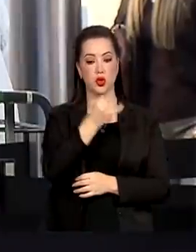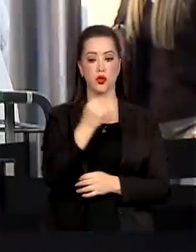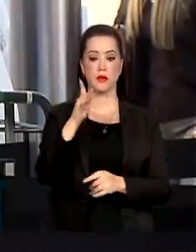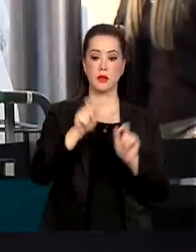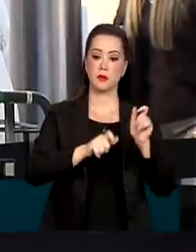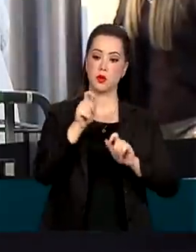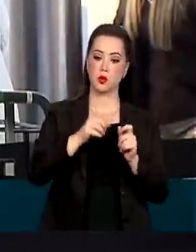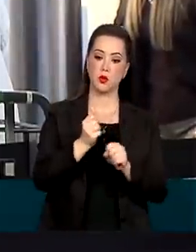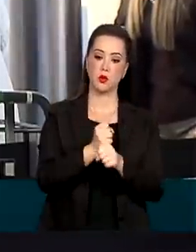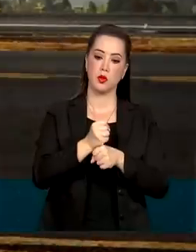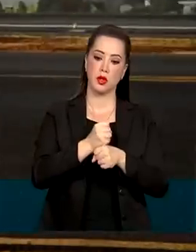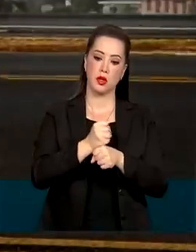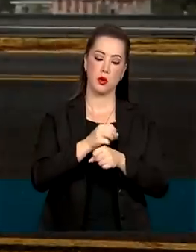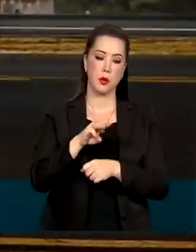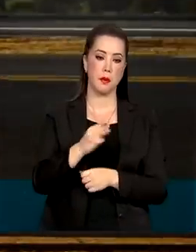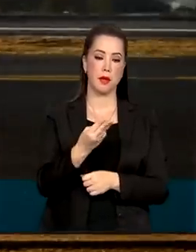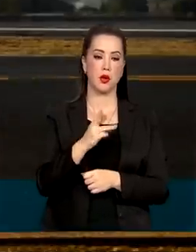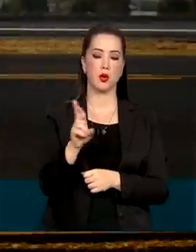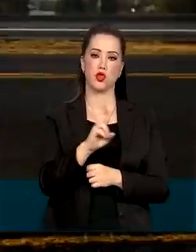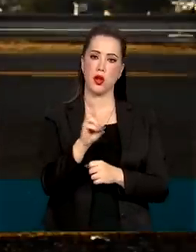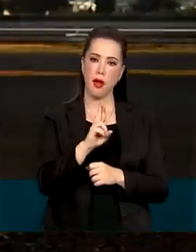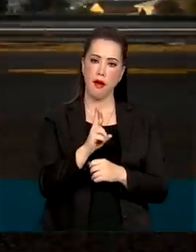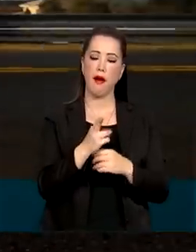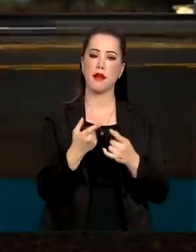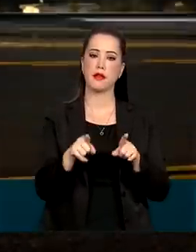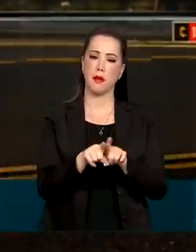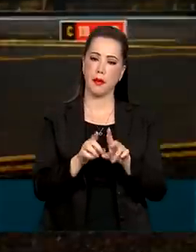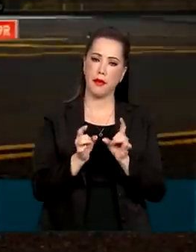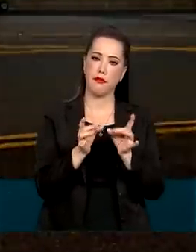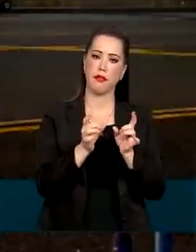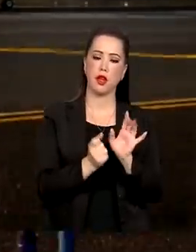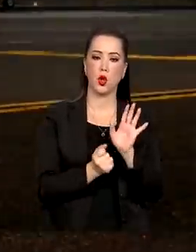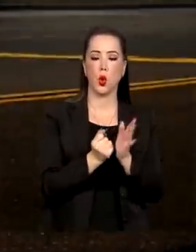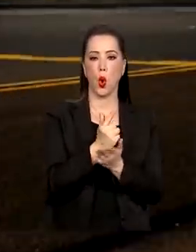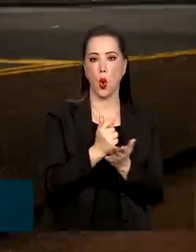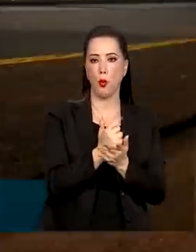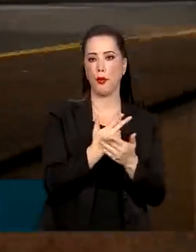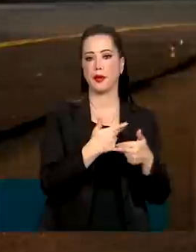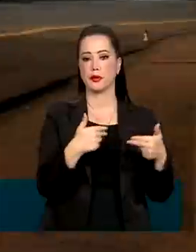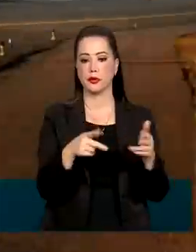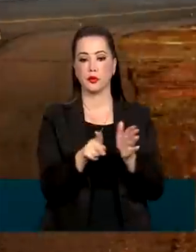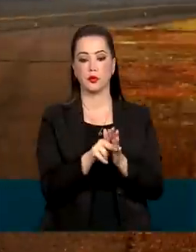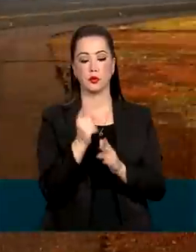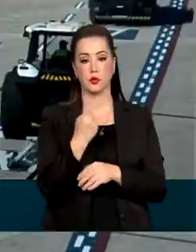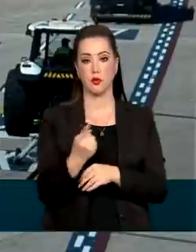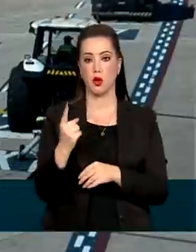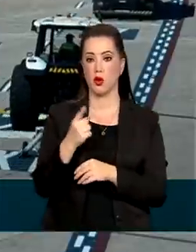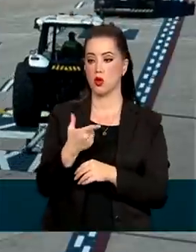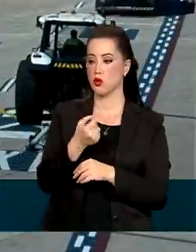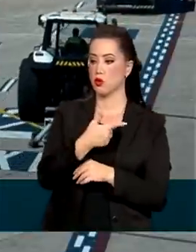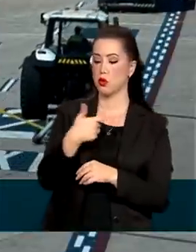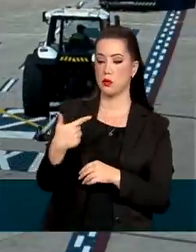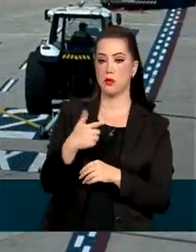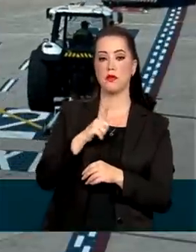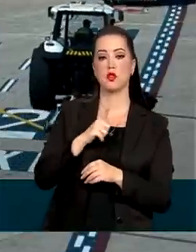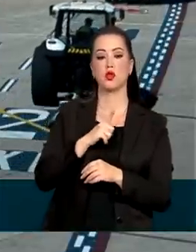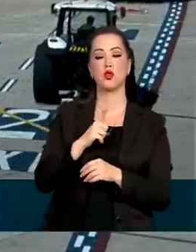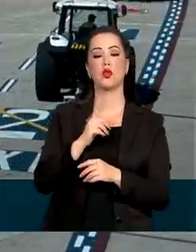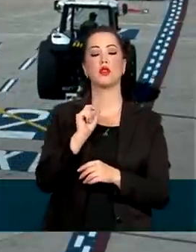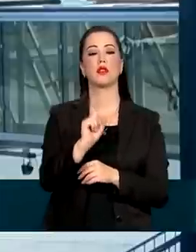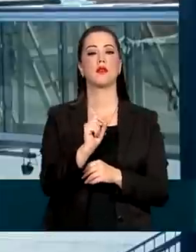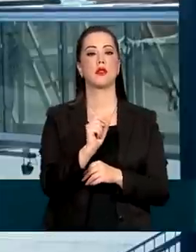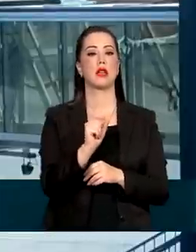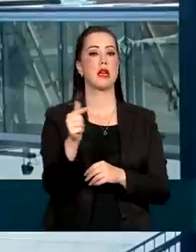de reais em Negócios em 2022 Agência Nacional de Aviação Civil ANAC promover a sétima